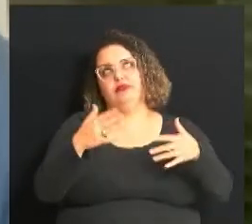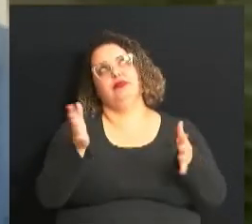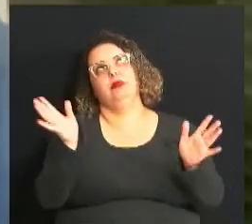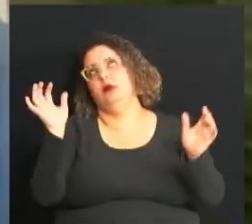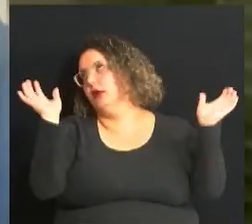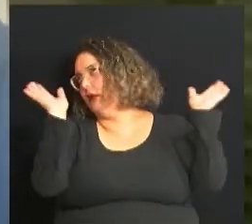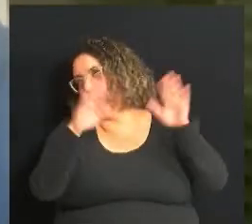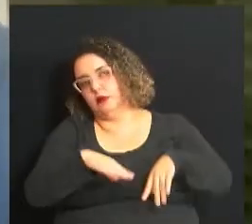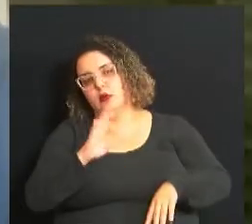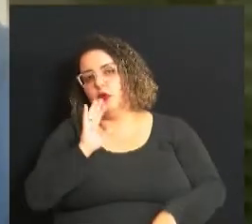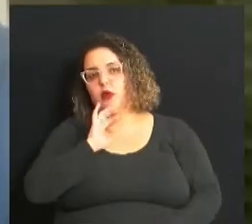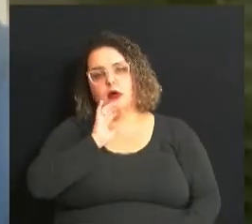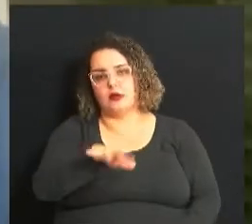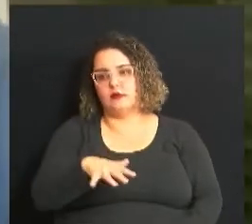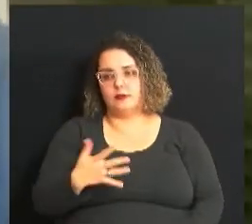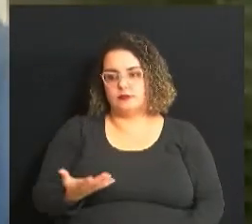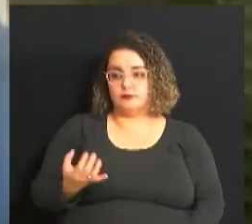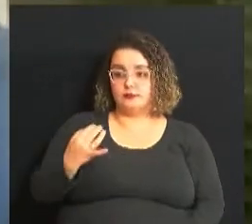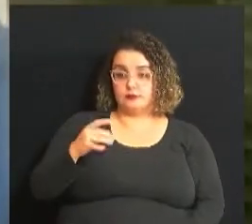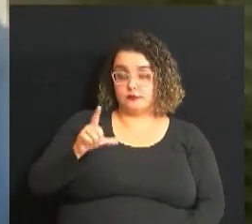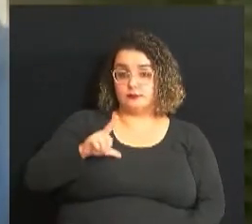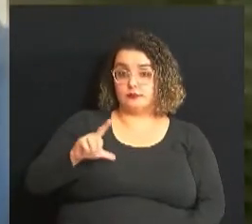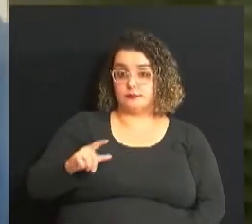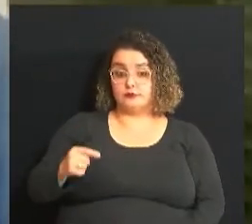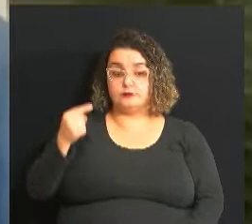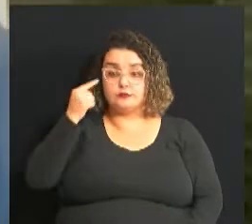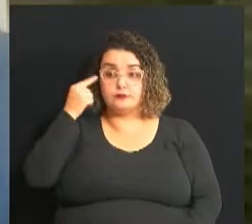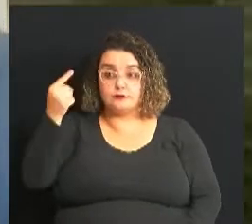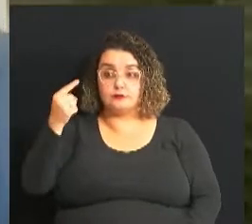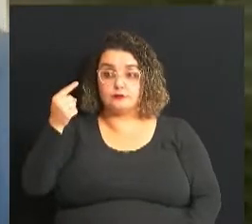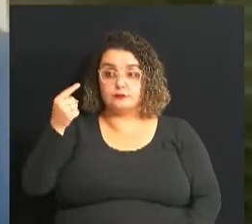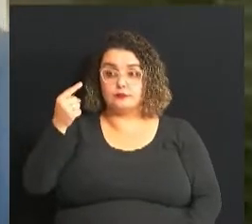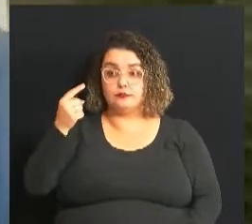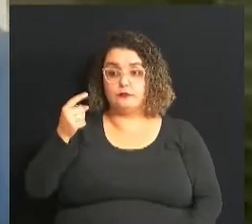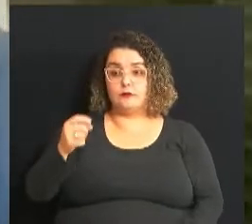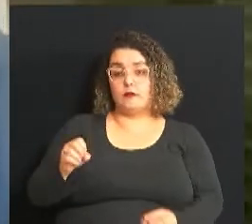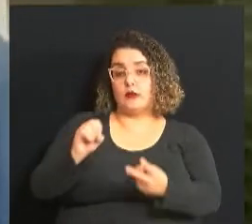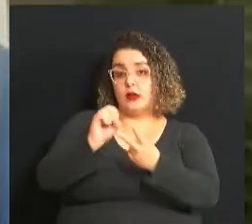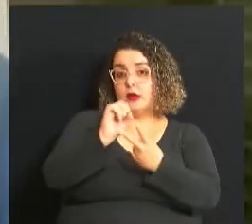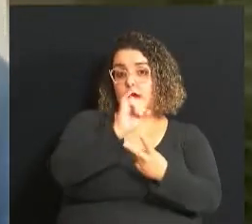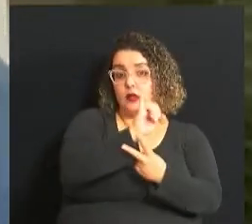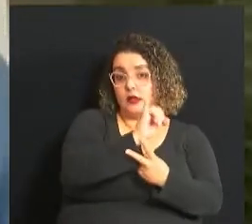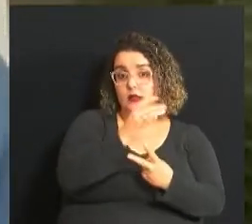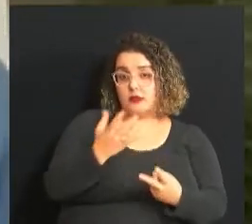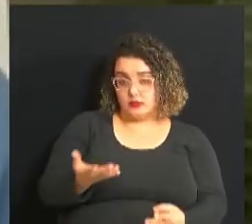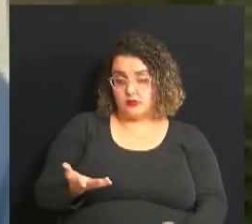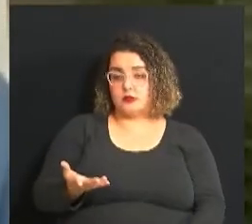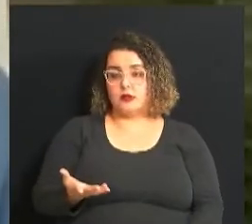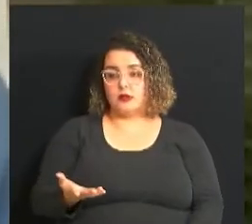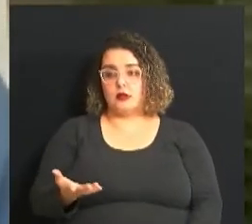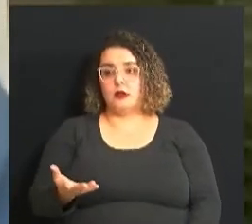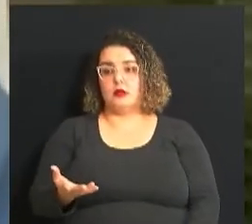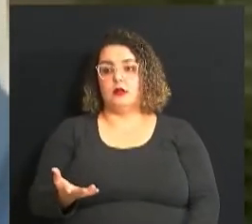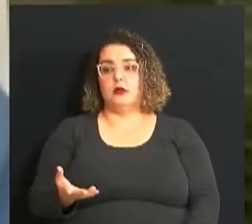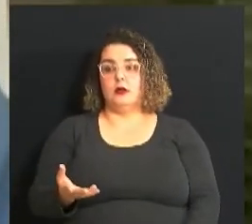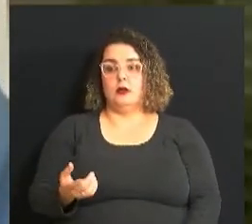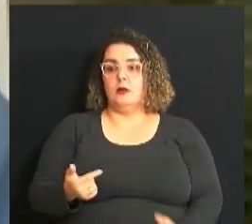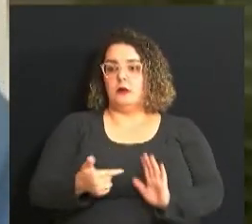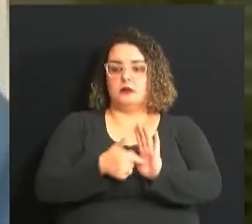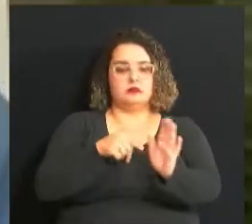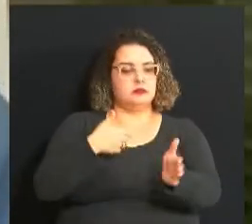ainda. Pra você ter uma ideia, existem estatísticas que mostram o seguinte, independente da